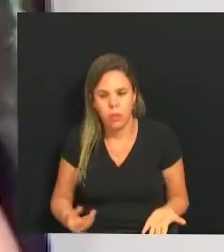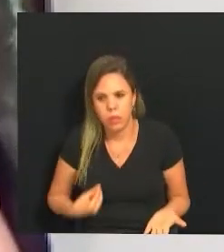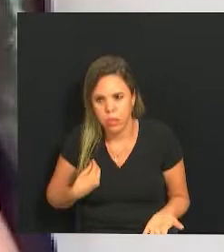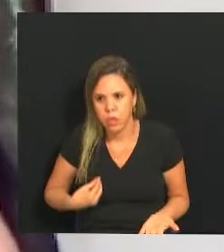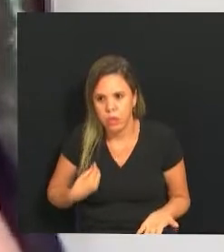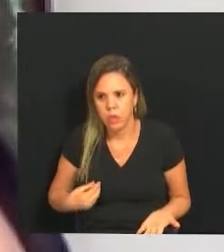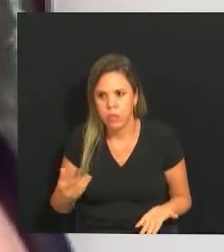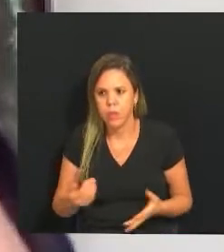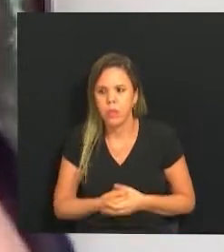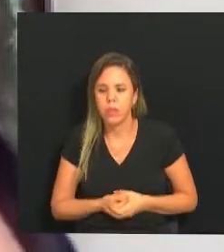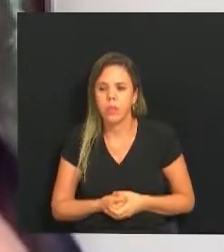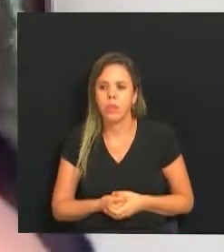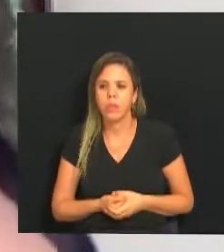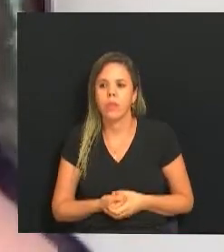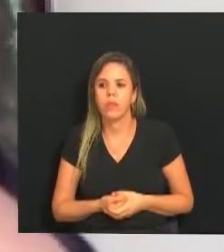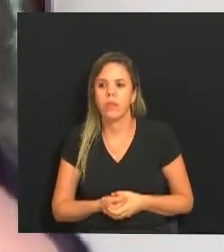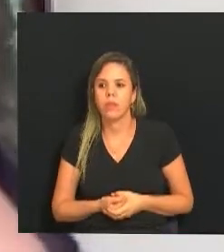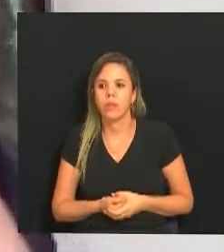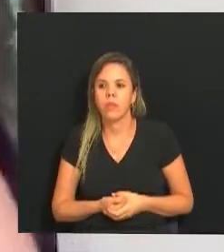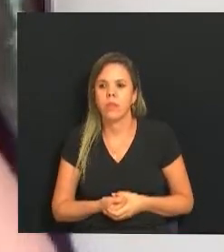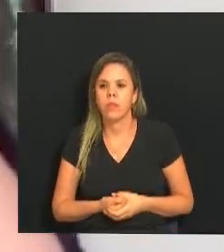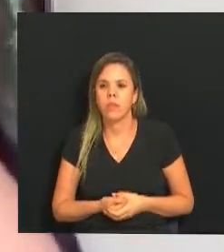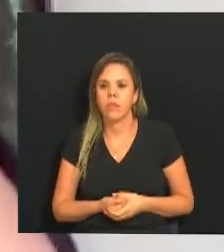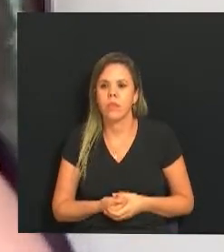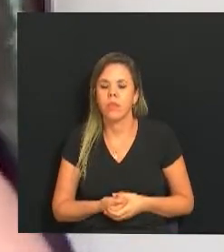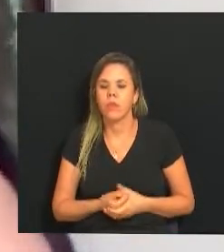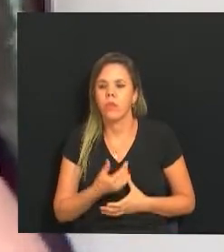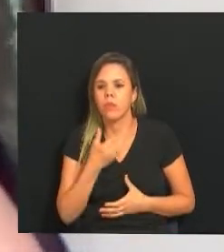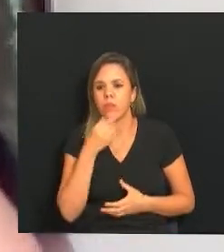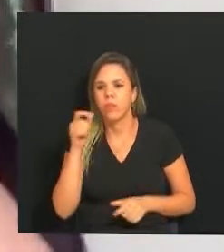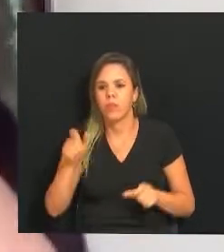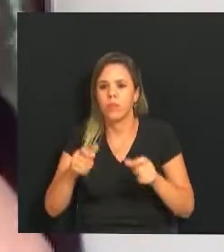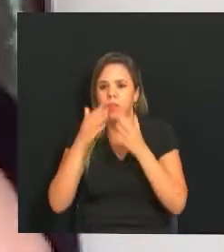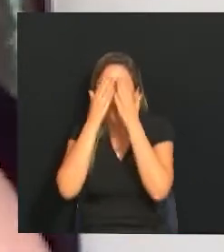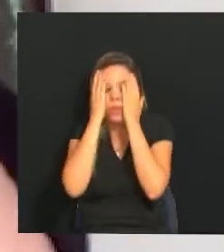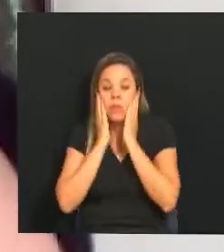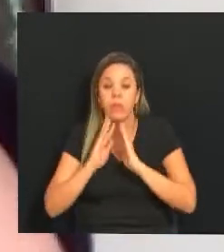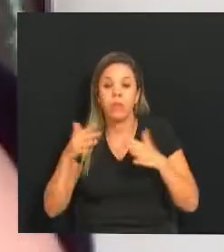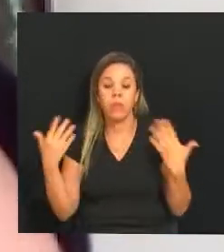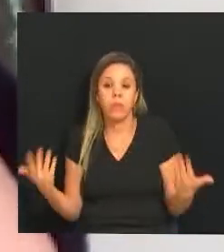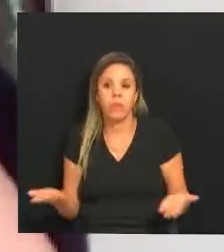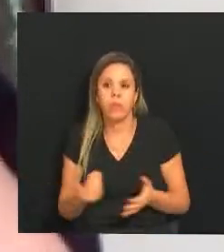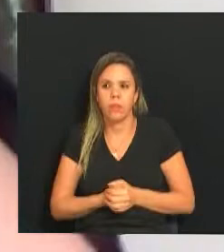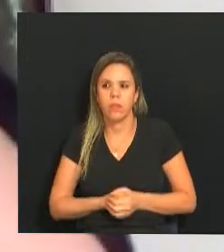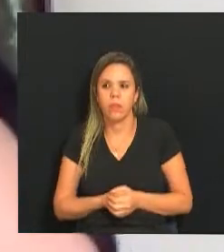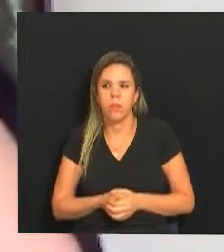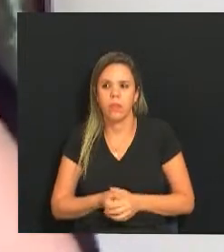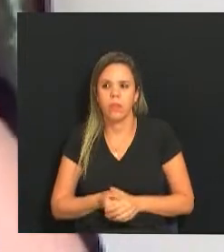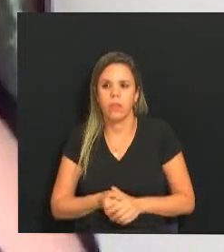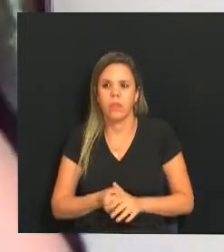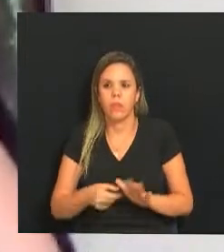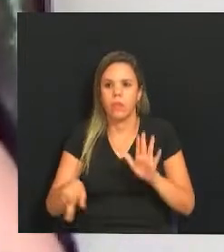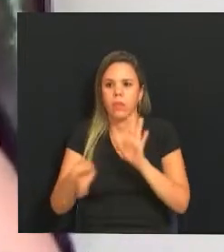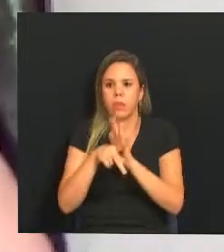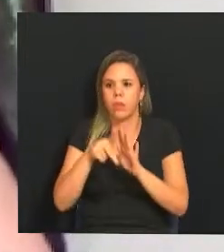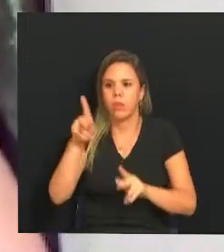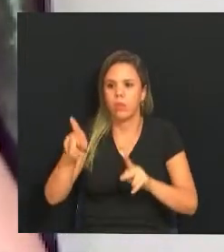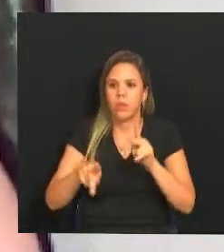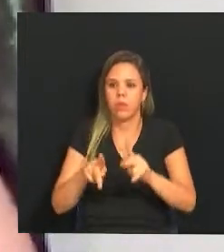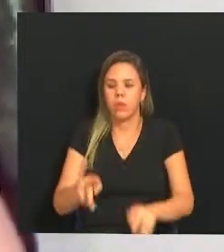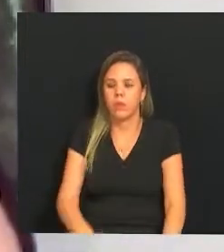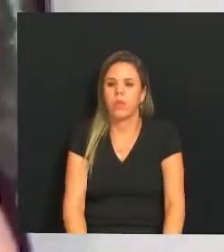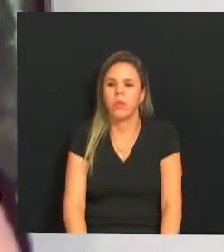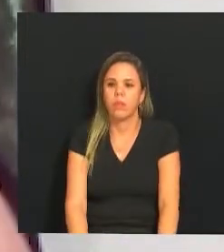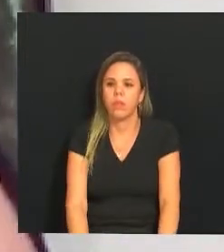vida, né, a questão do homem em si, e o próprio homem, né,